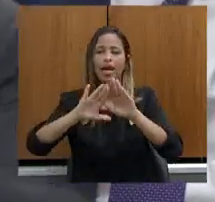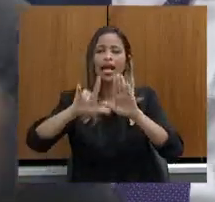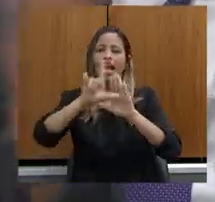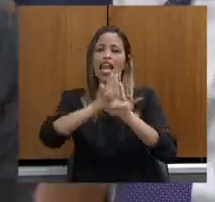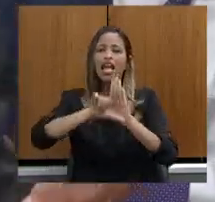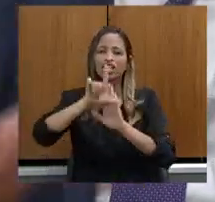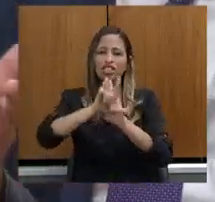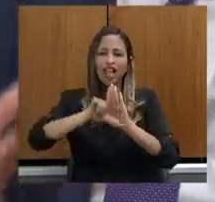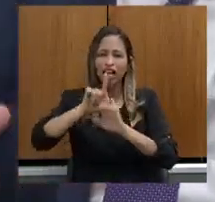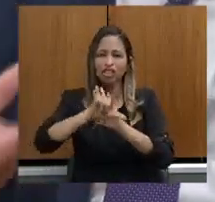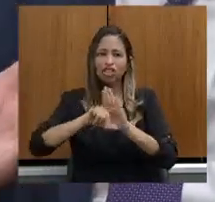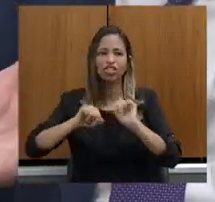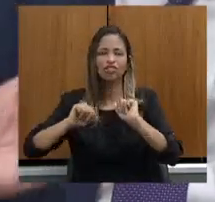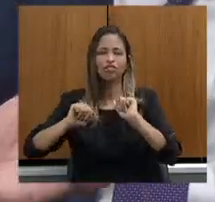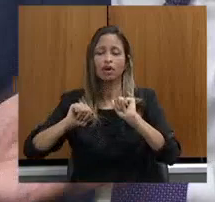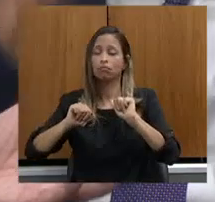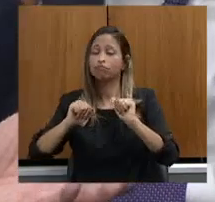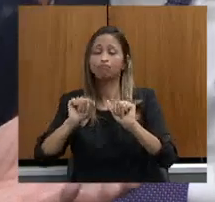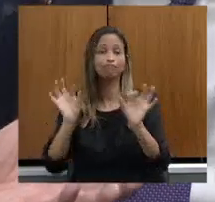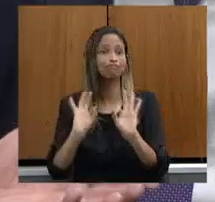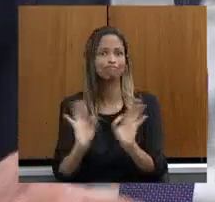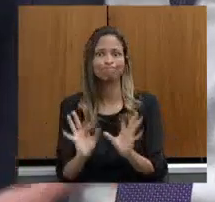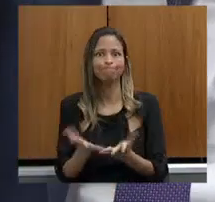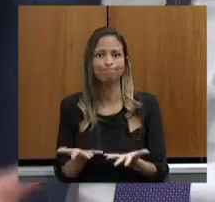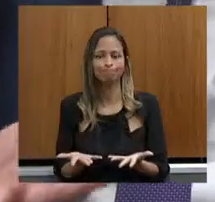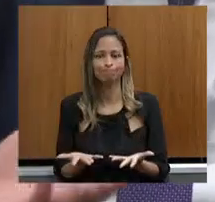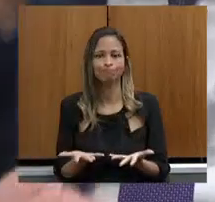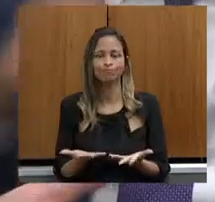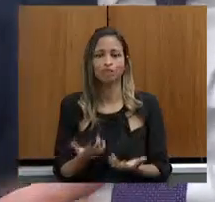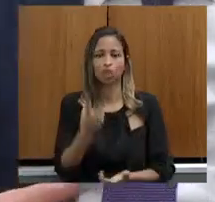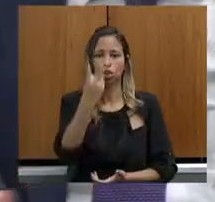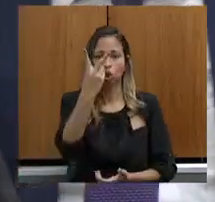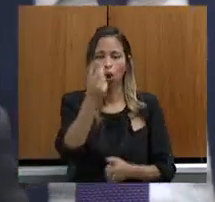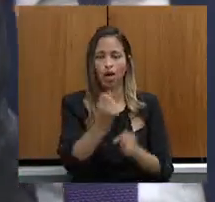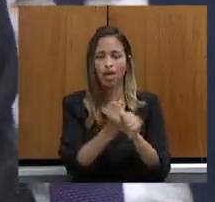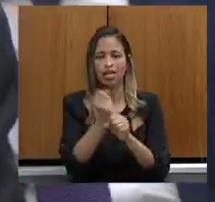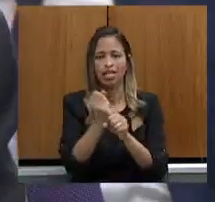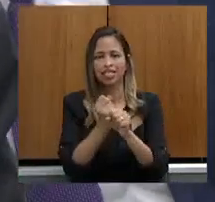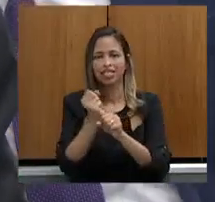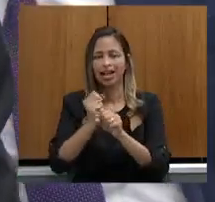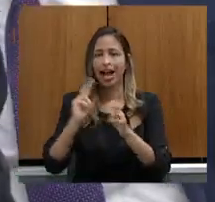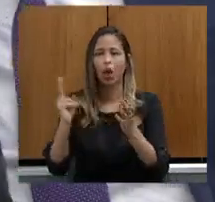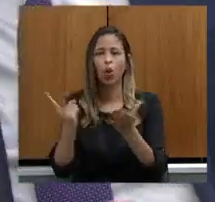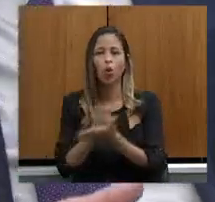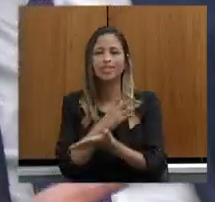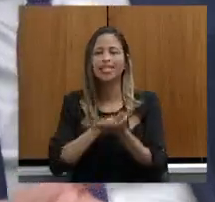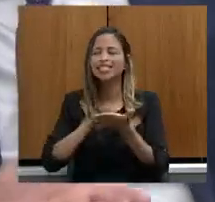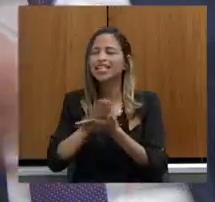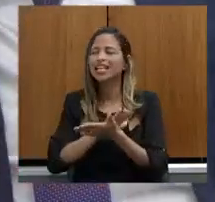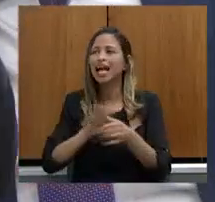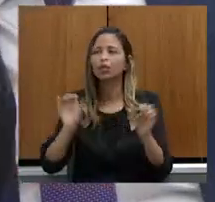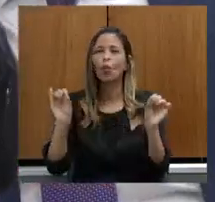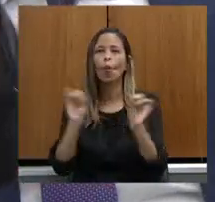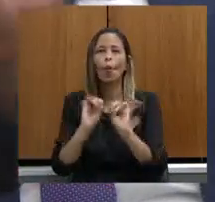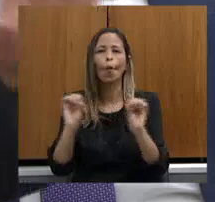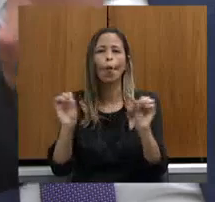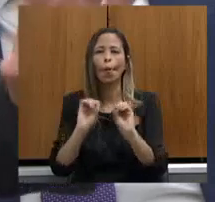sociedade mineira não tem cabimento dois anos não aconteceu nada zero